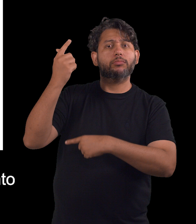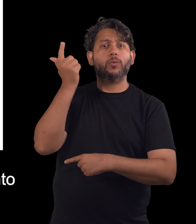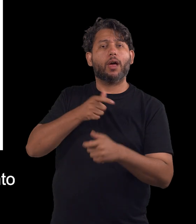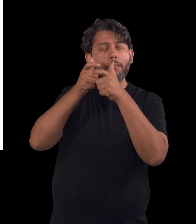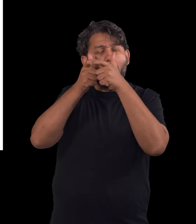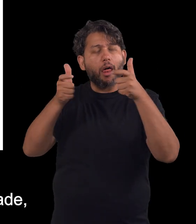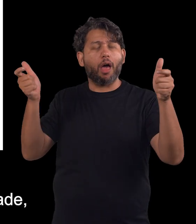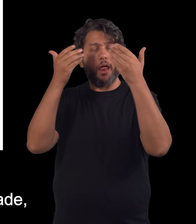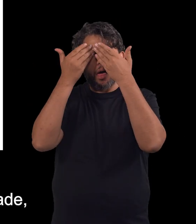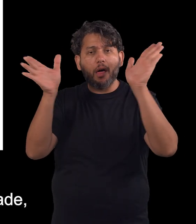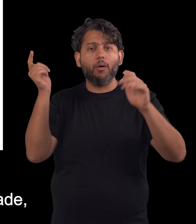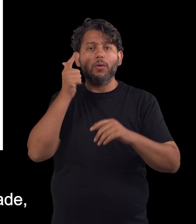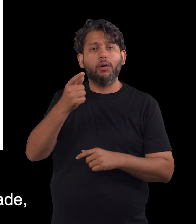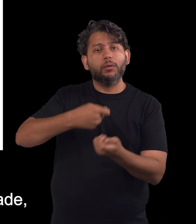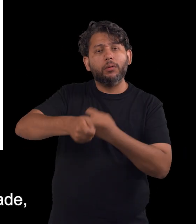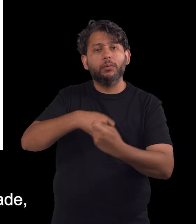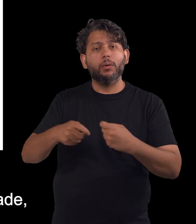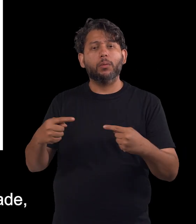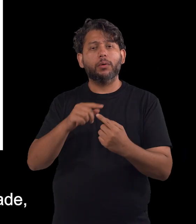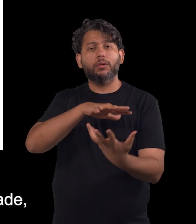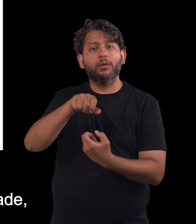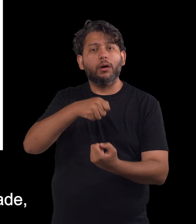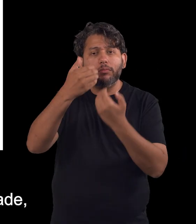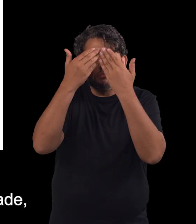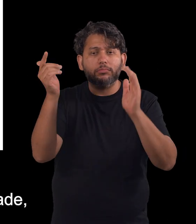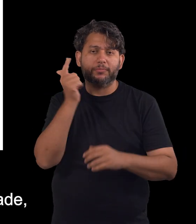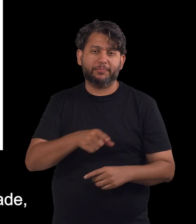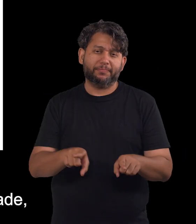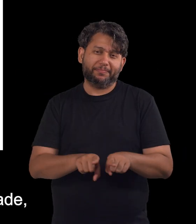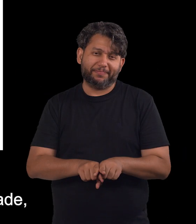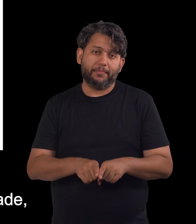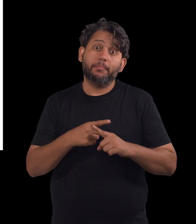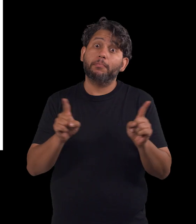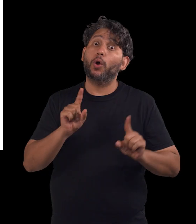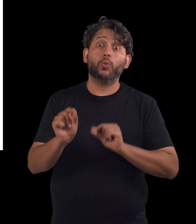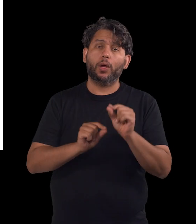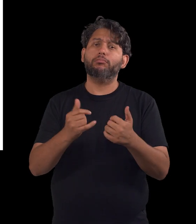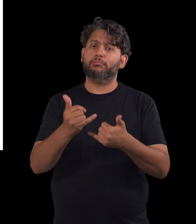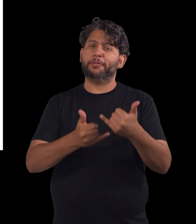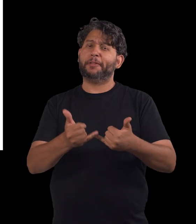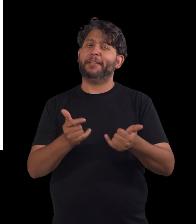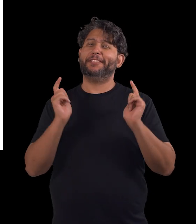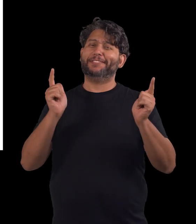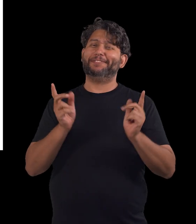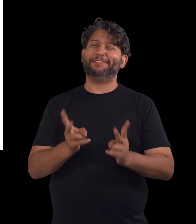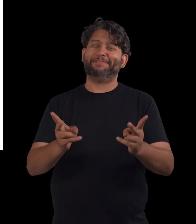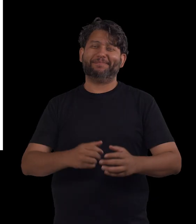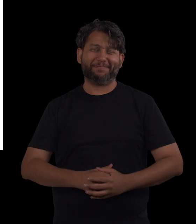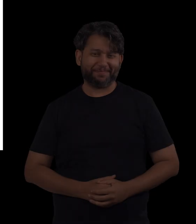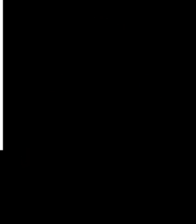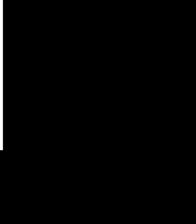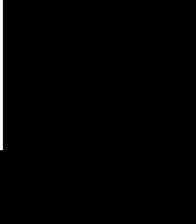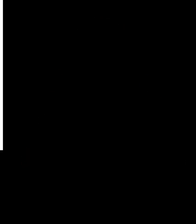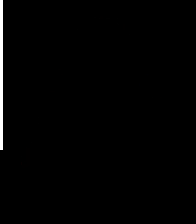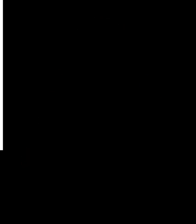pensamento crítico e amplia a compreensão da dimensão econômica da sustentabilidade, sem perder o caráter lúdico.